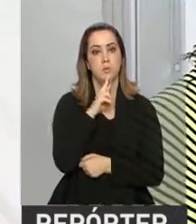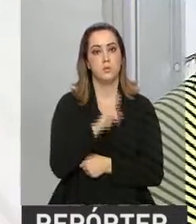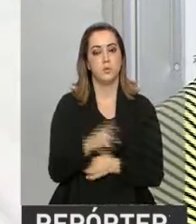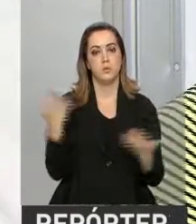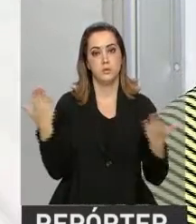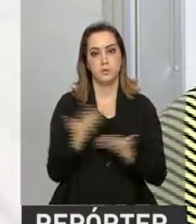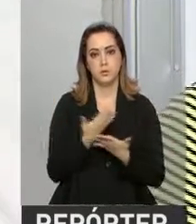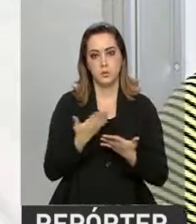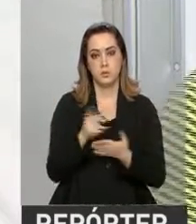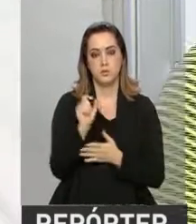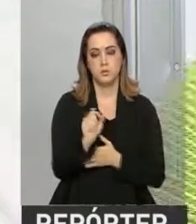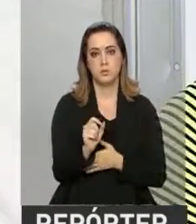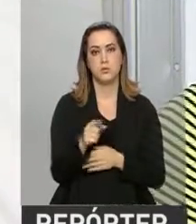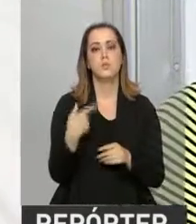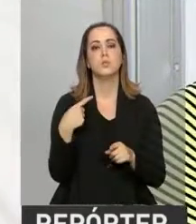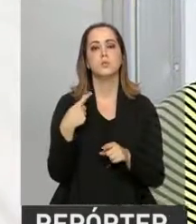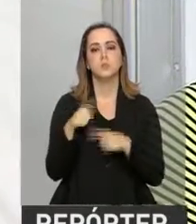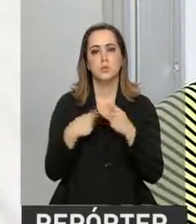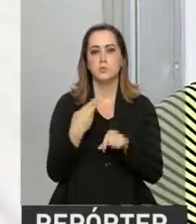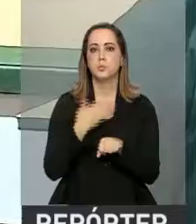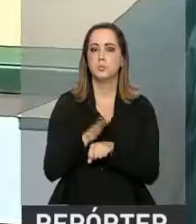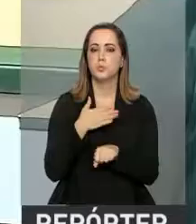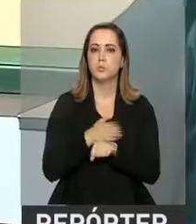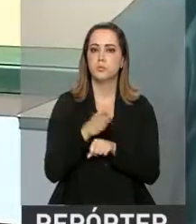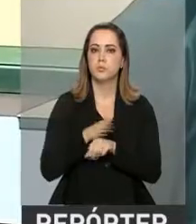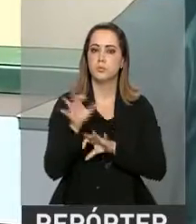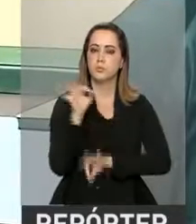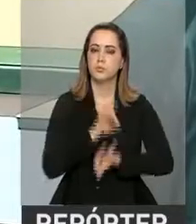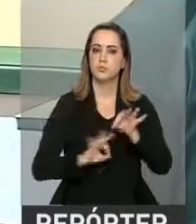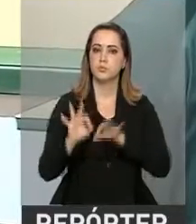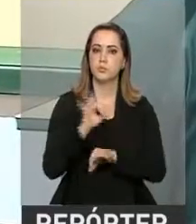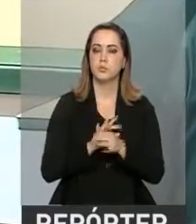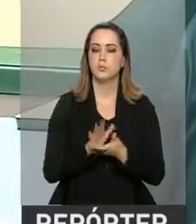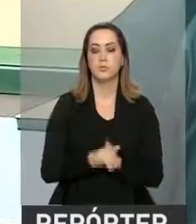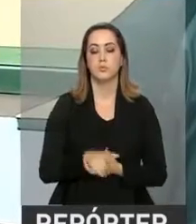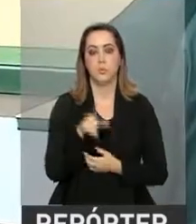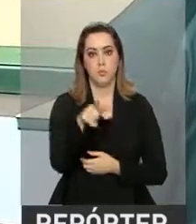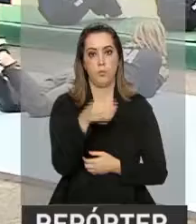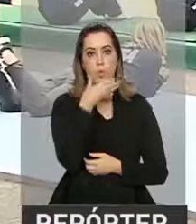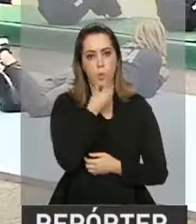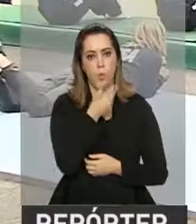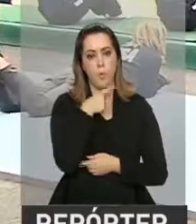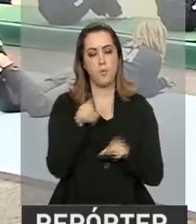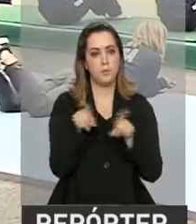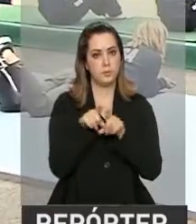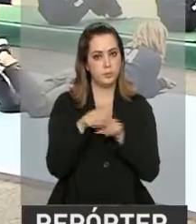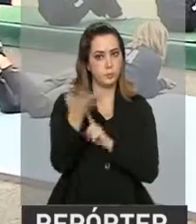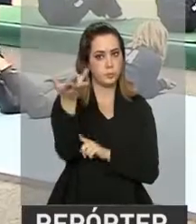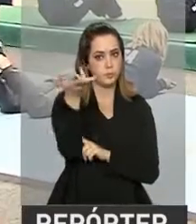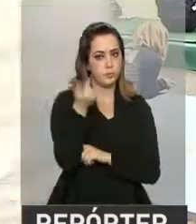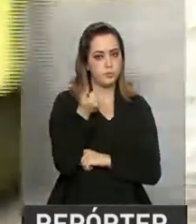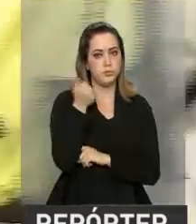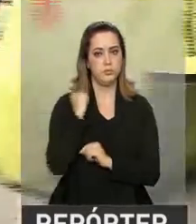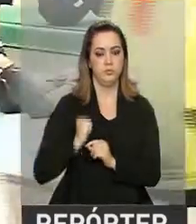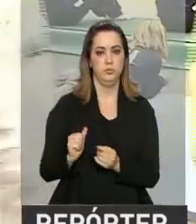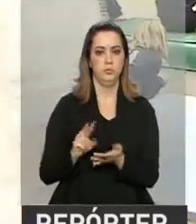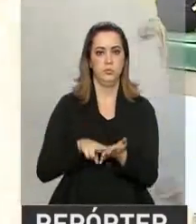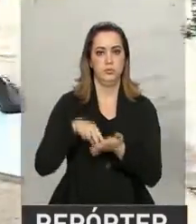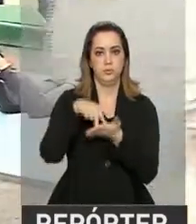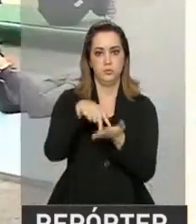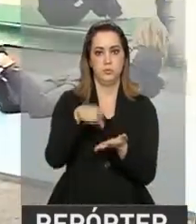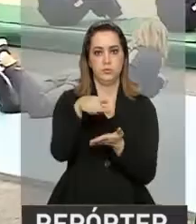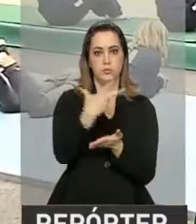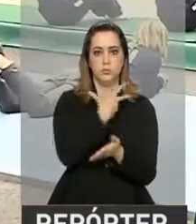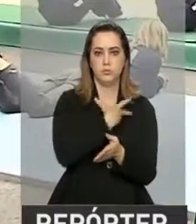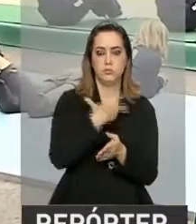que eu estou fazendo, e treinar até lá, me preparar. Também beneficiário do Bolsa Atleta, o ginasta Sérgio Sasaki conquistou